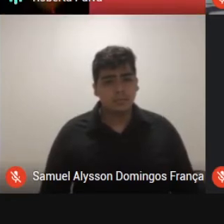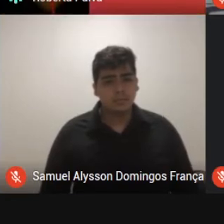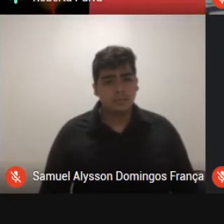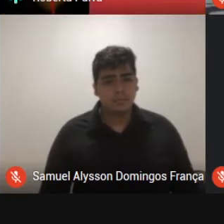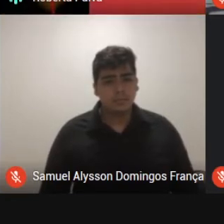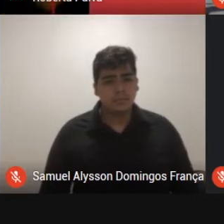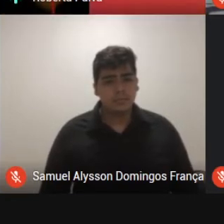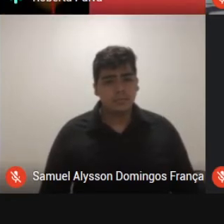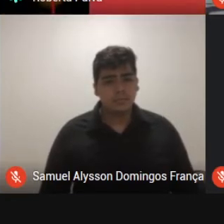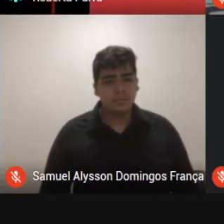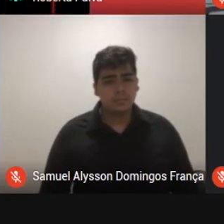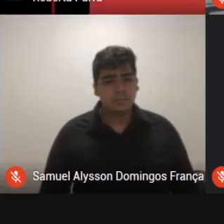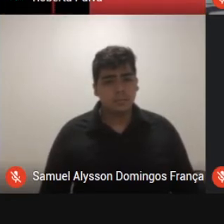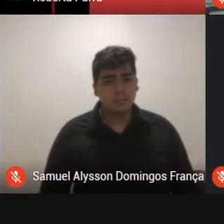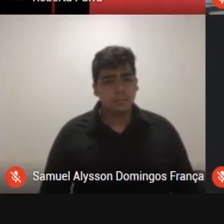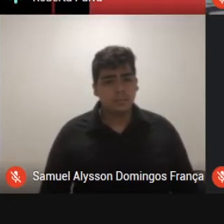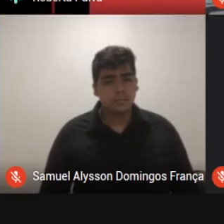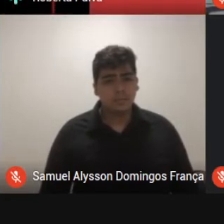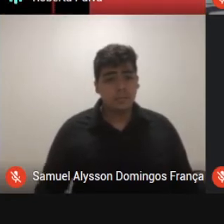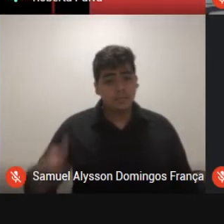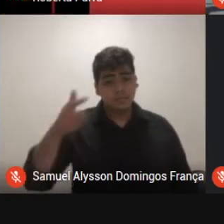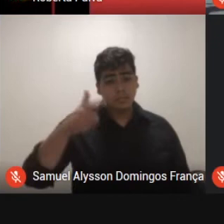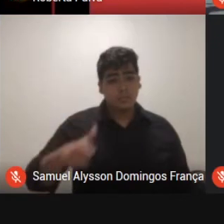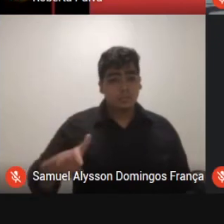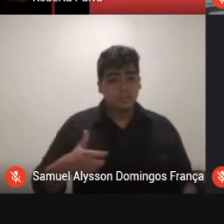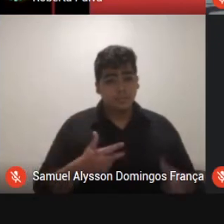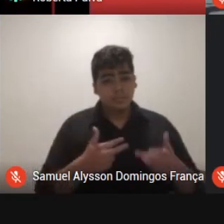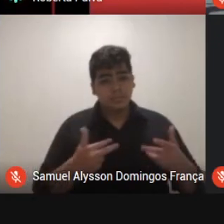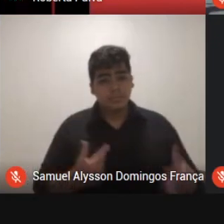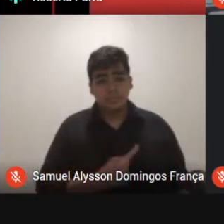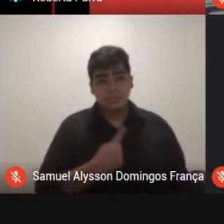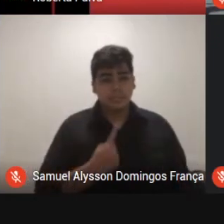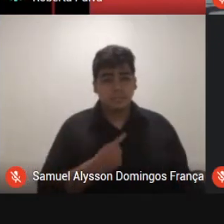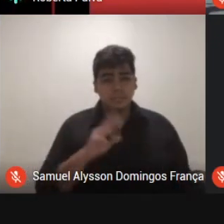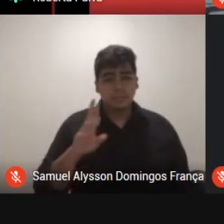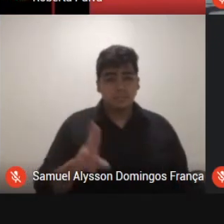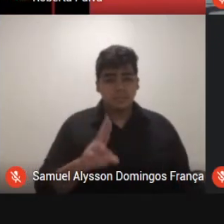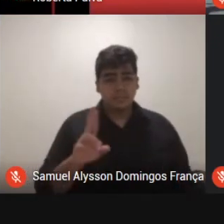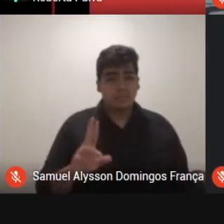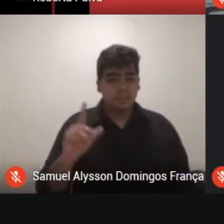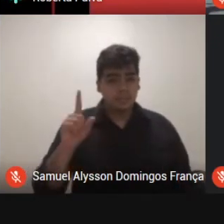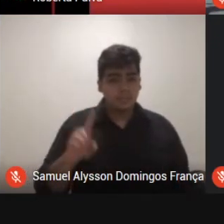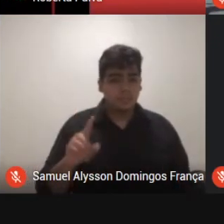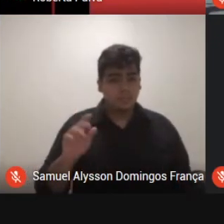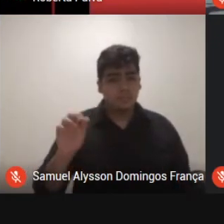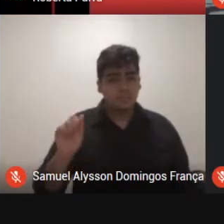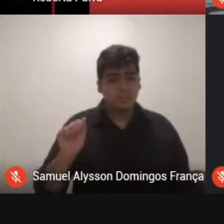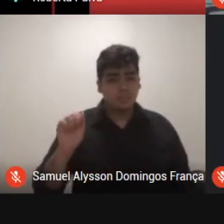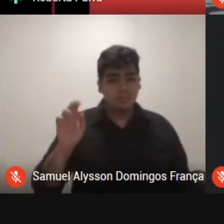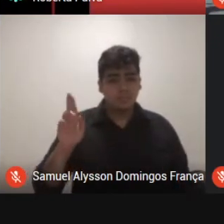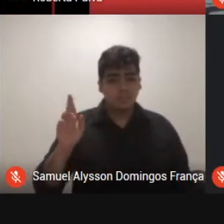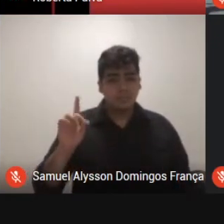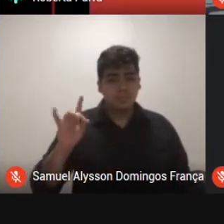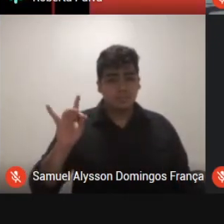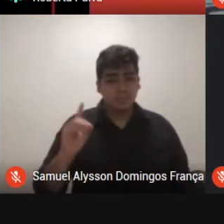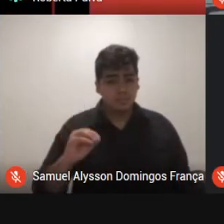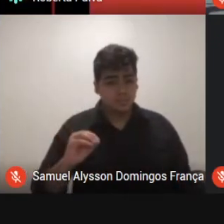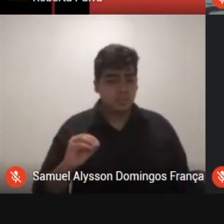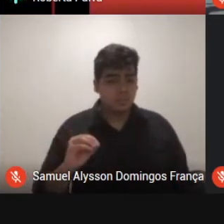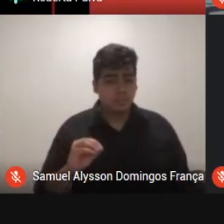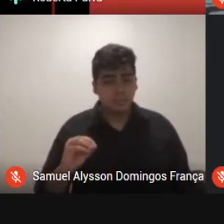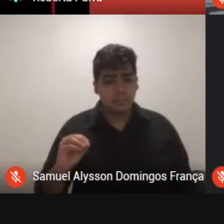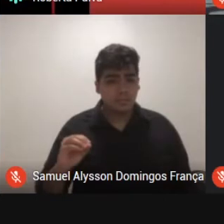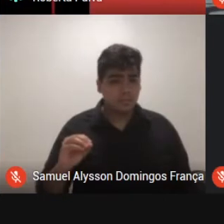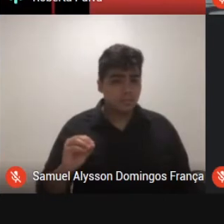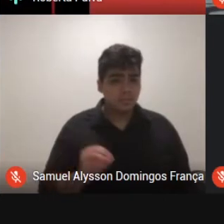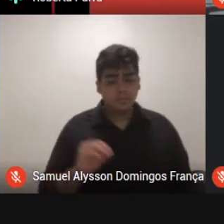Outra coisa que nós utilizamos, que foi o auge, né? Não tem como escapar. A professora Marcela, aí, como o próprio Rinaldo